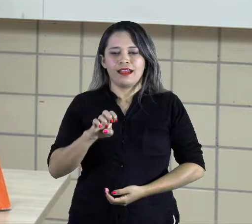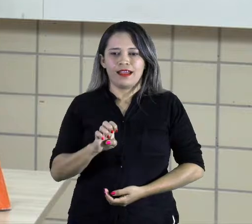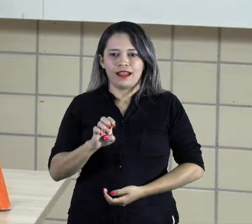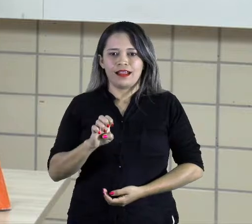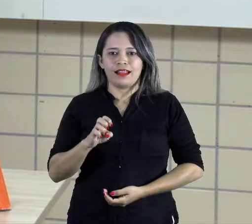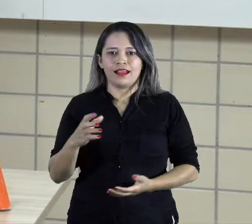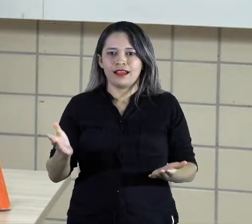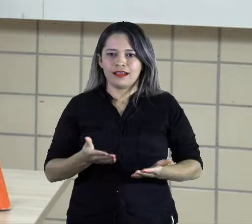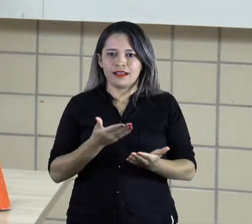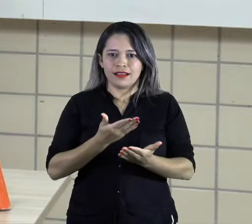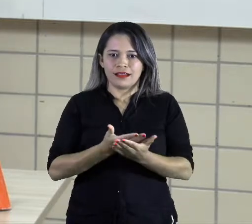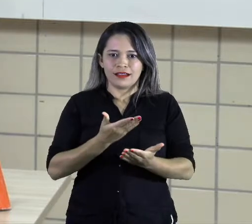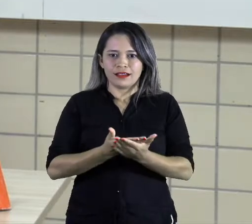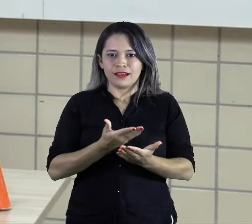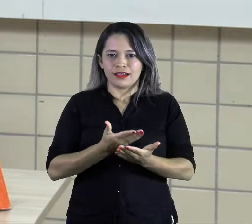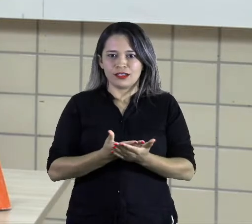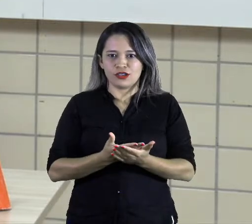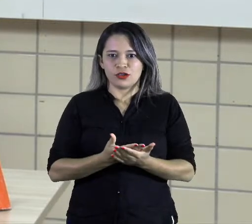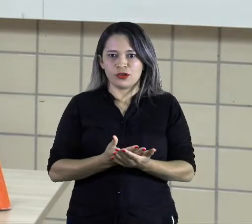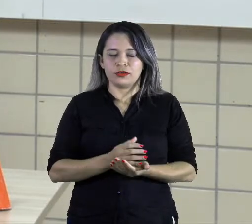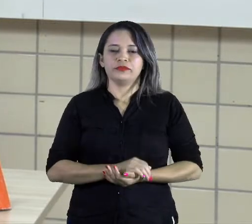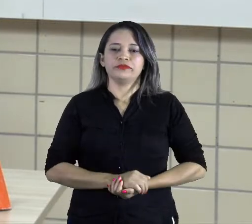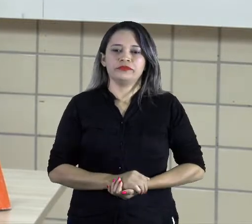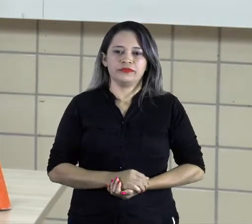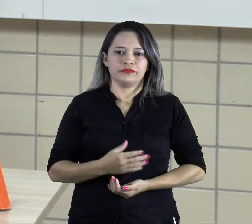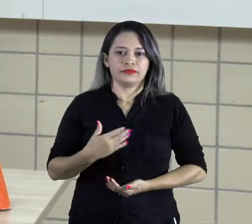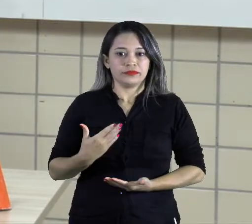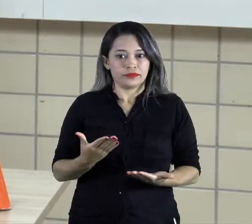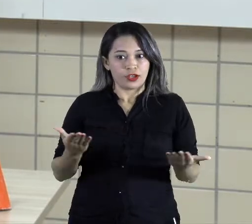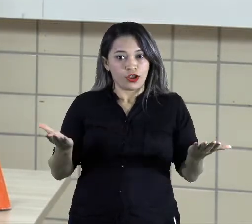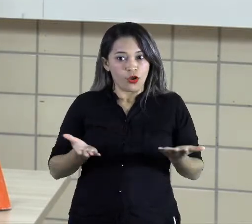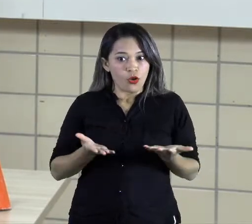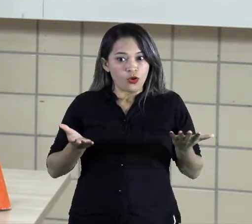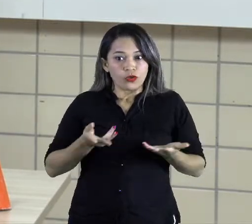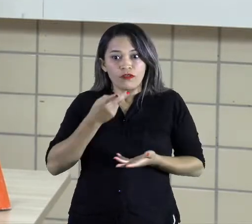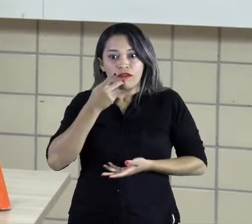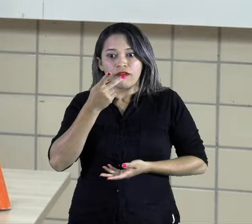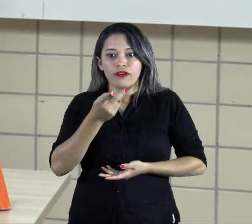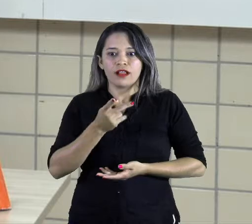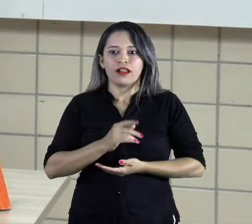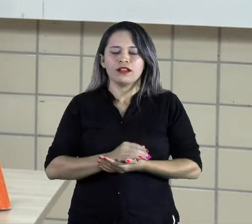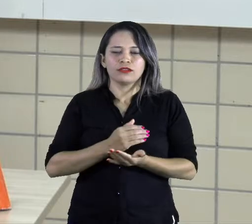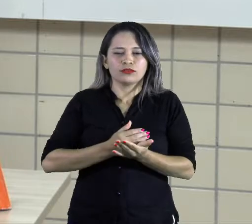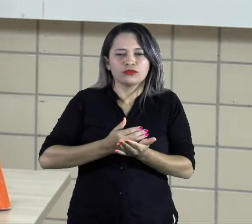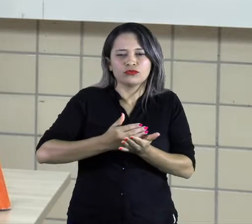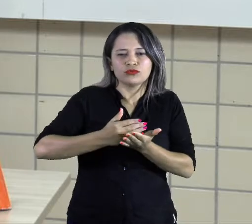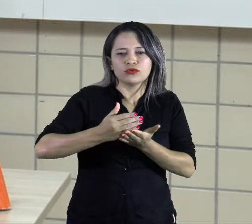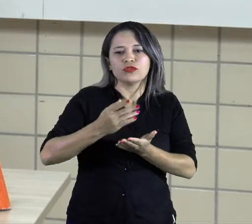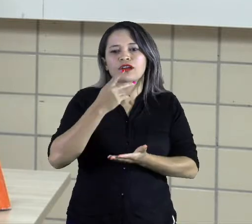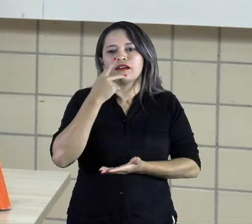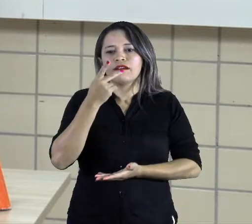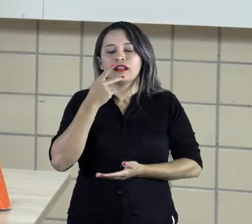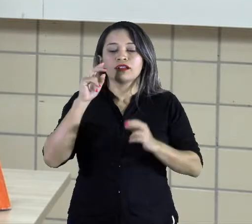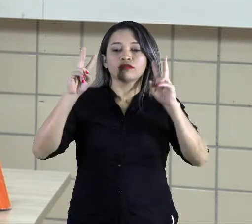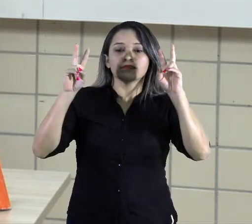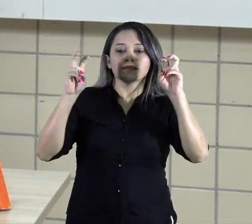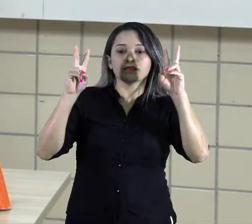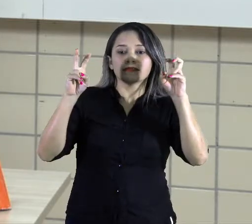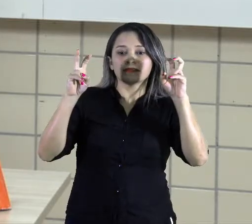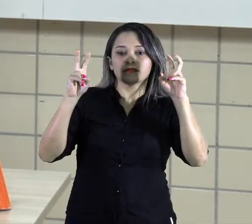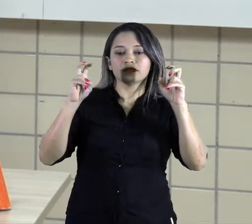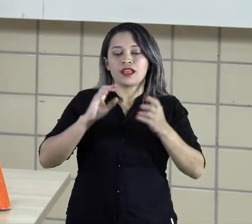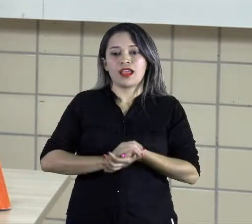nossa aula 21, muitas aulas, né? Hoje nós continuamos a falar sobre o quê? Sobre a